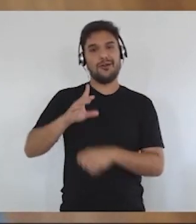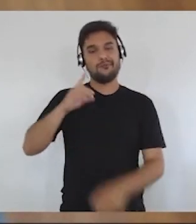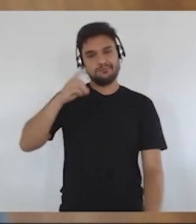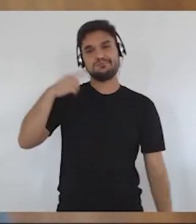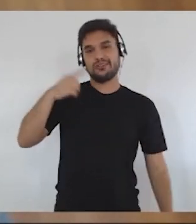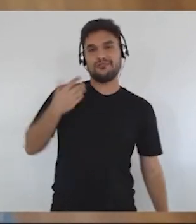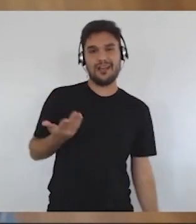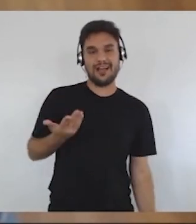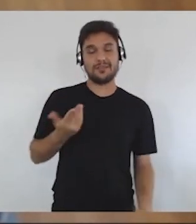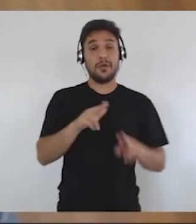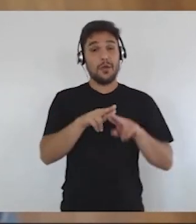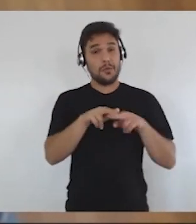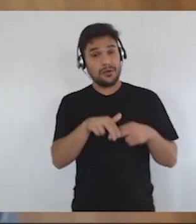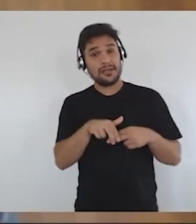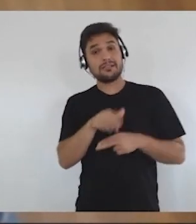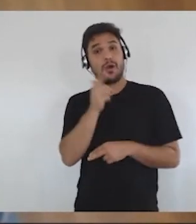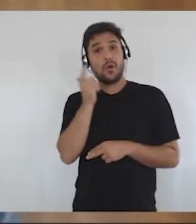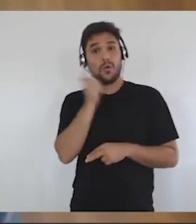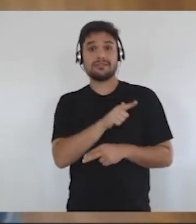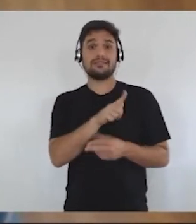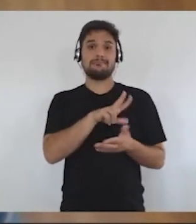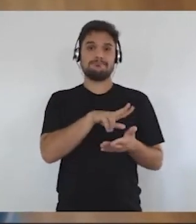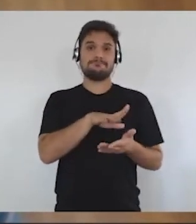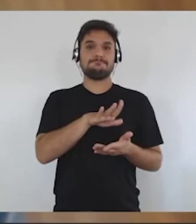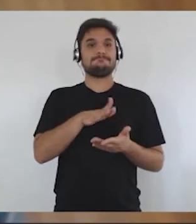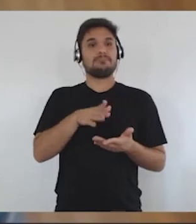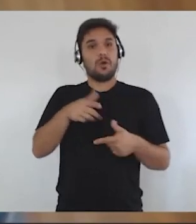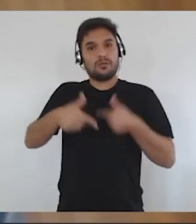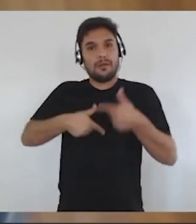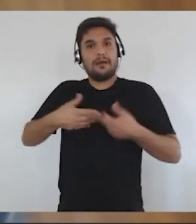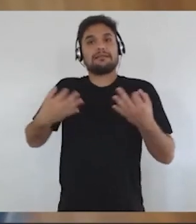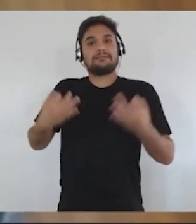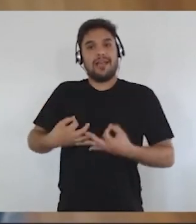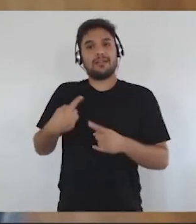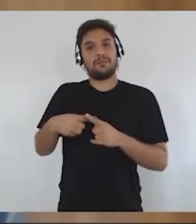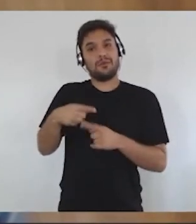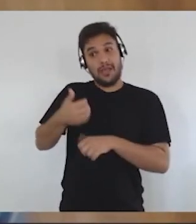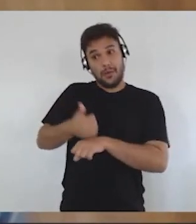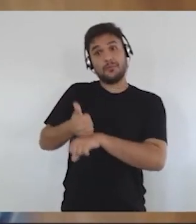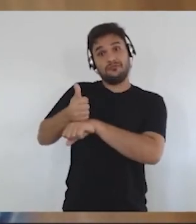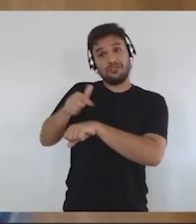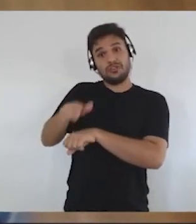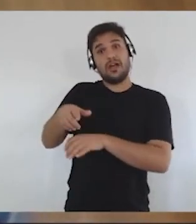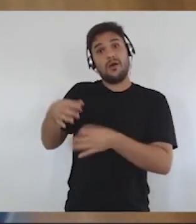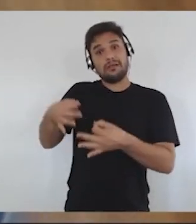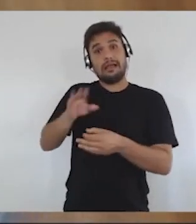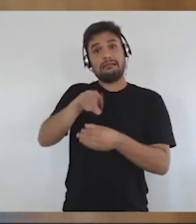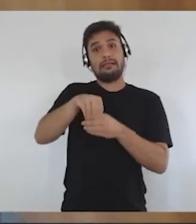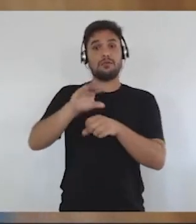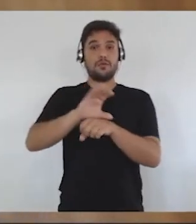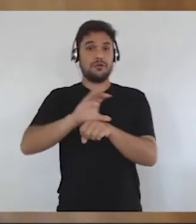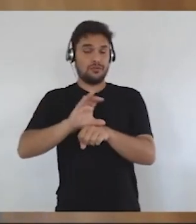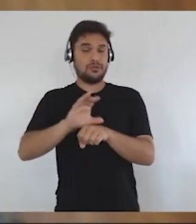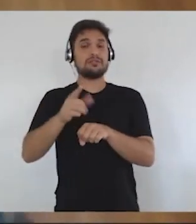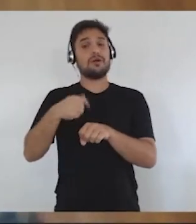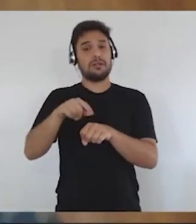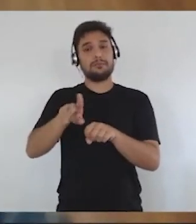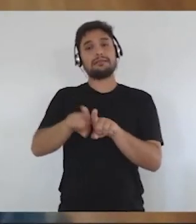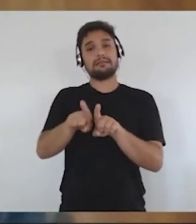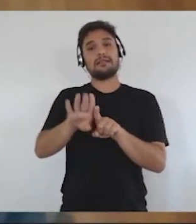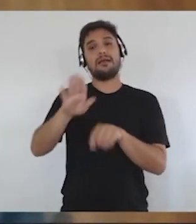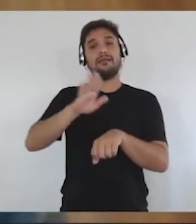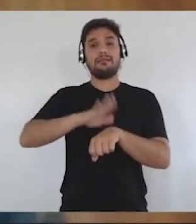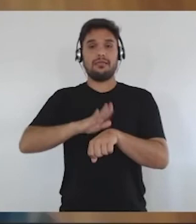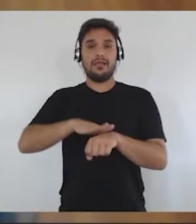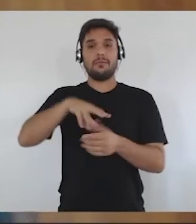advogados, justamente para se ter efetividade, reconhecendo que isso é um bem jurídico importante, que precisa ser tutelado, inclusive, em matéria penal. E